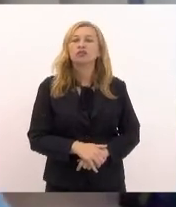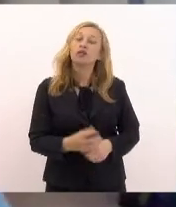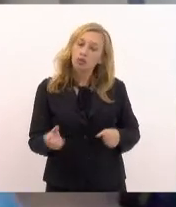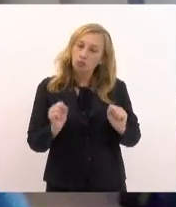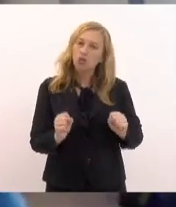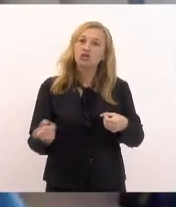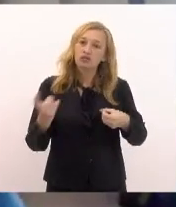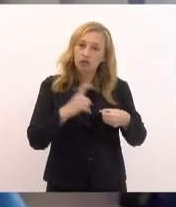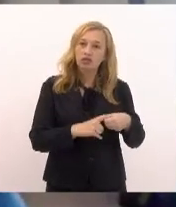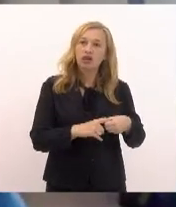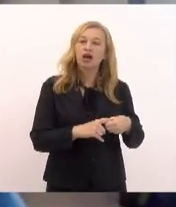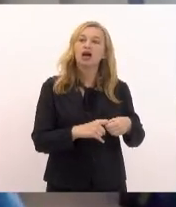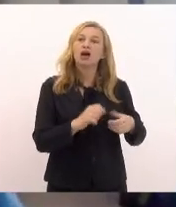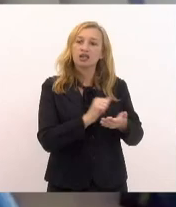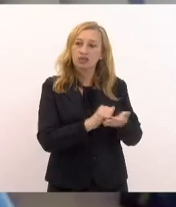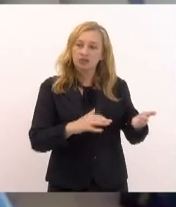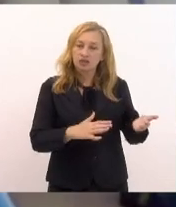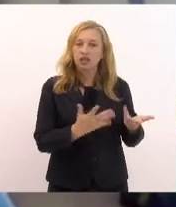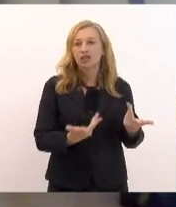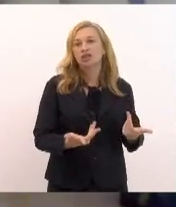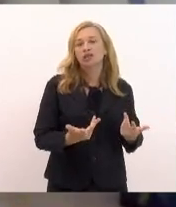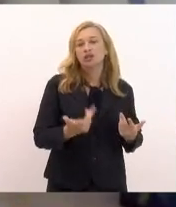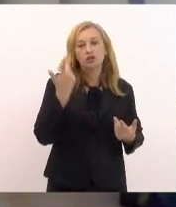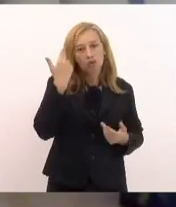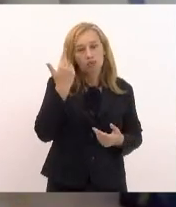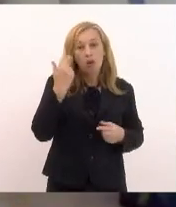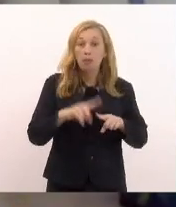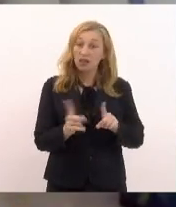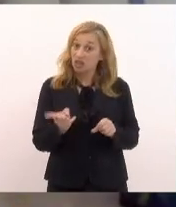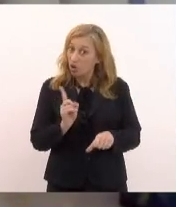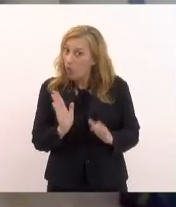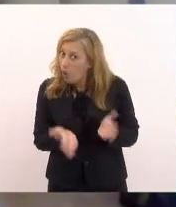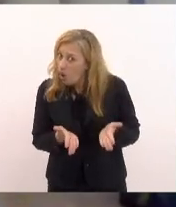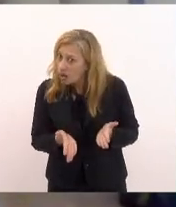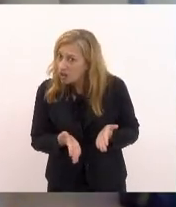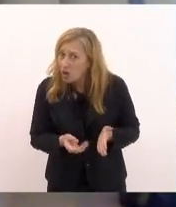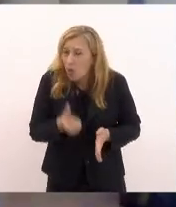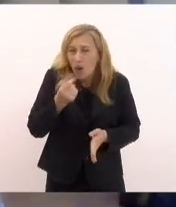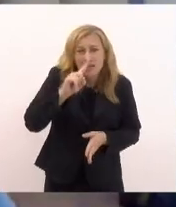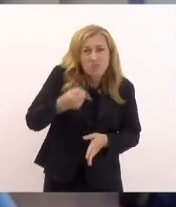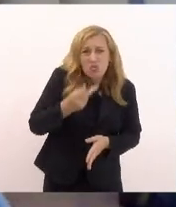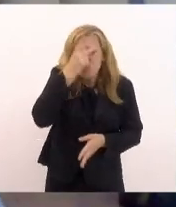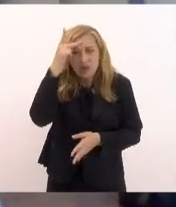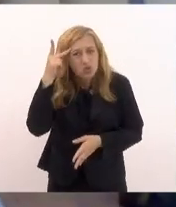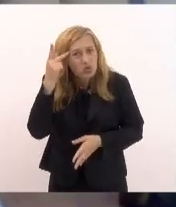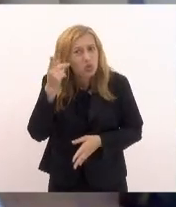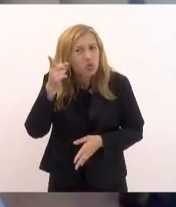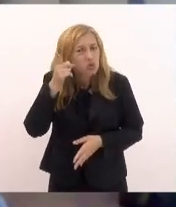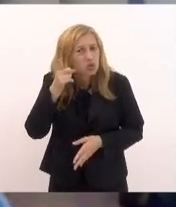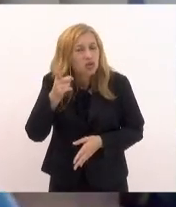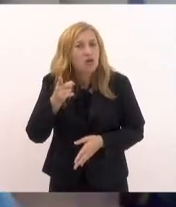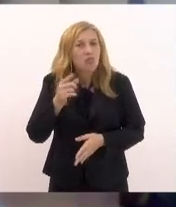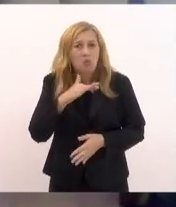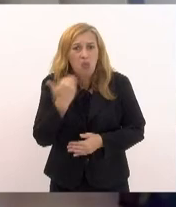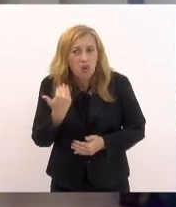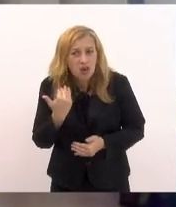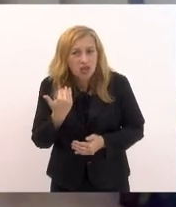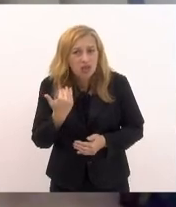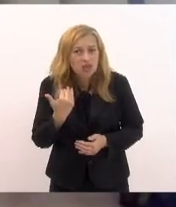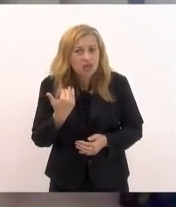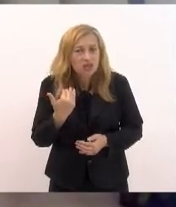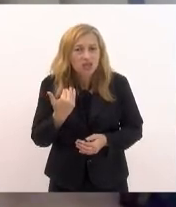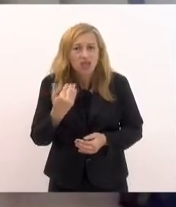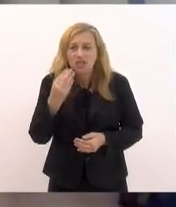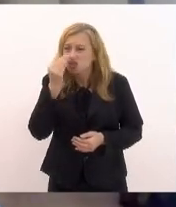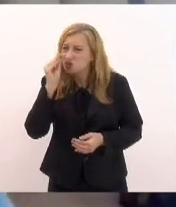poder retomar as atividades com mais normalidade. Mas nesse momento, onde quase 1.000 pessoas por dia morreram, desrespeitar